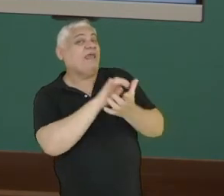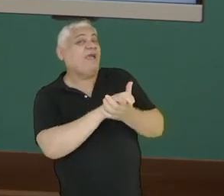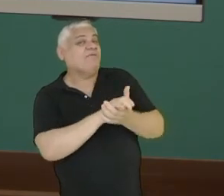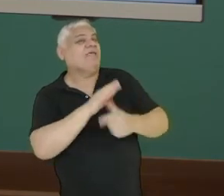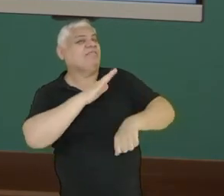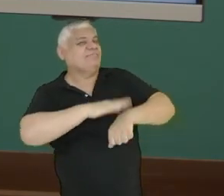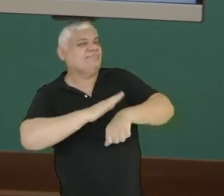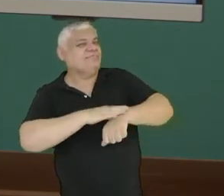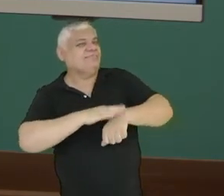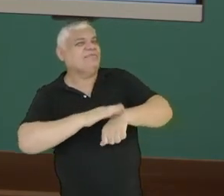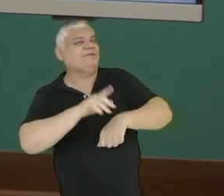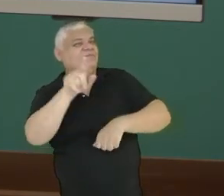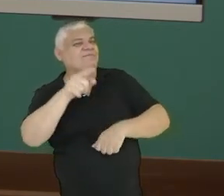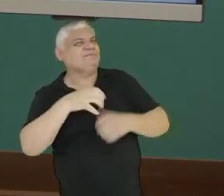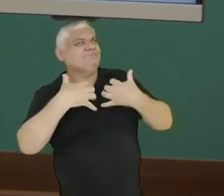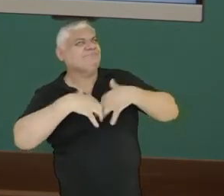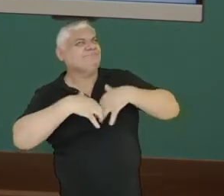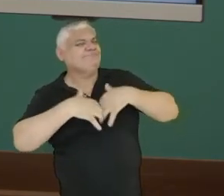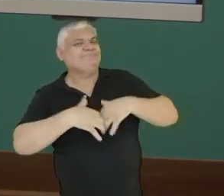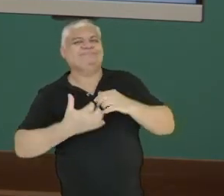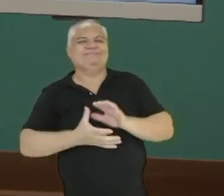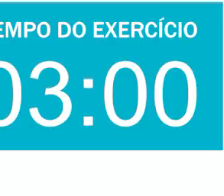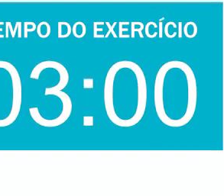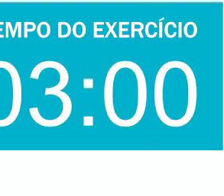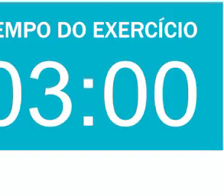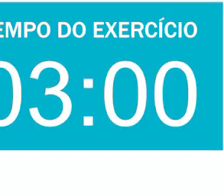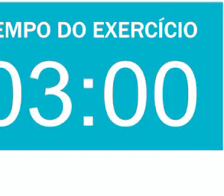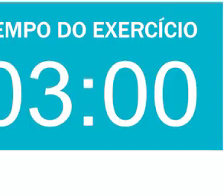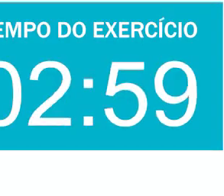dar um tempinho para vocês pensarem.